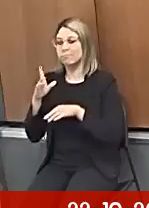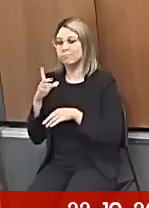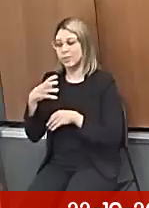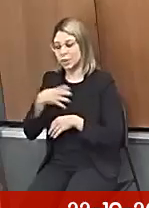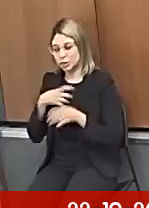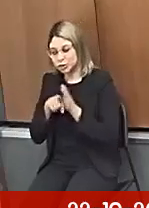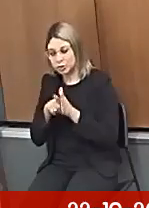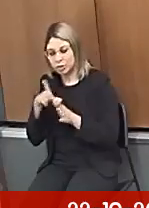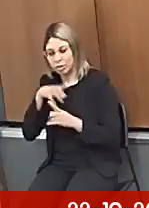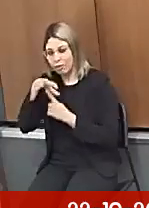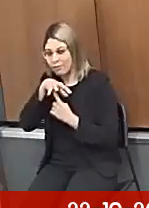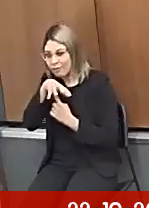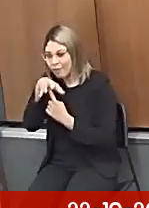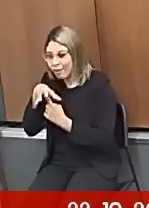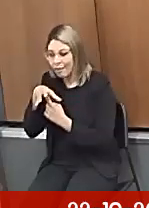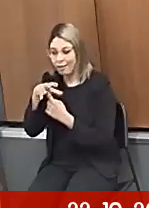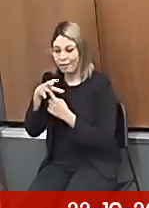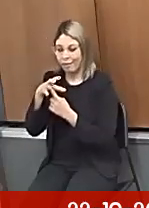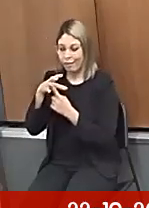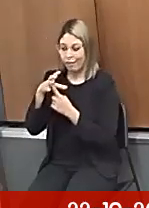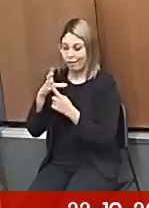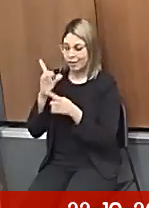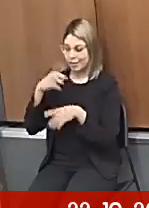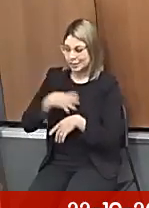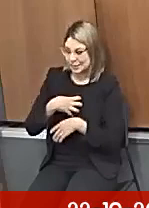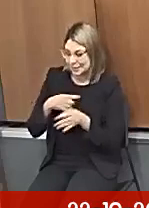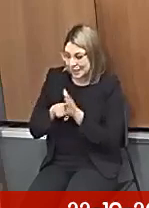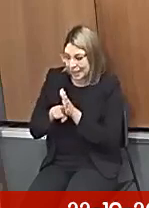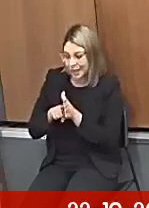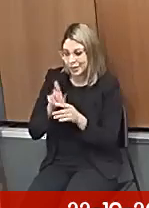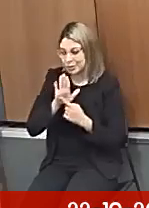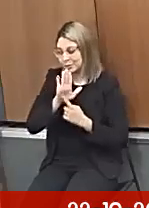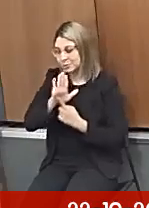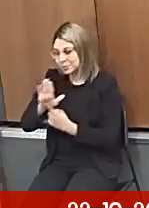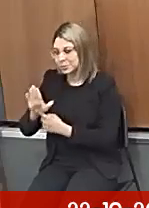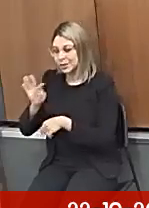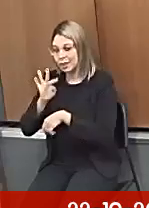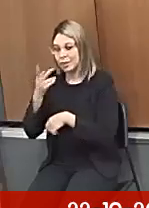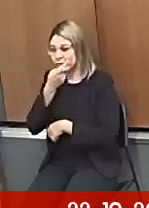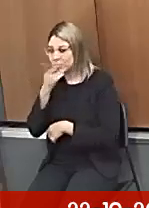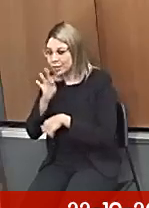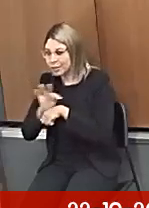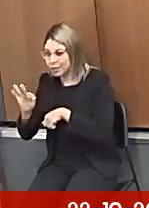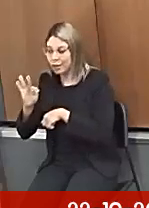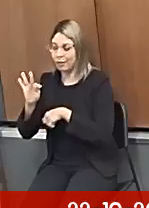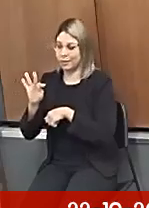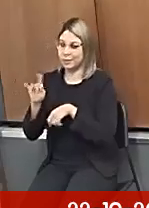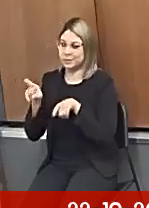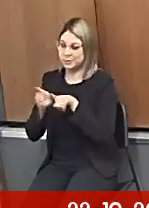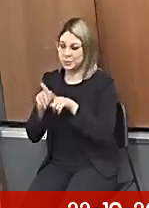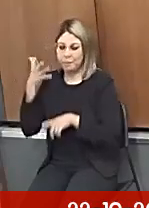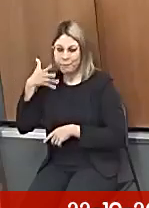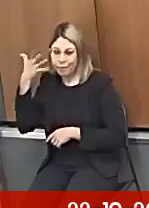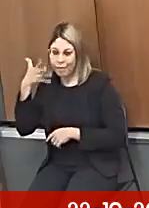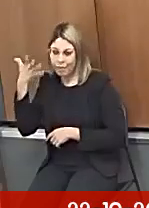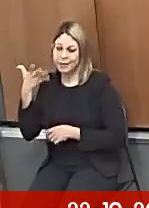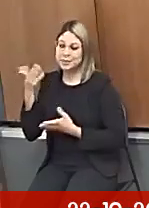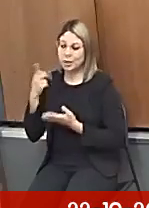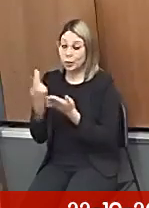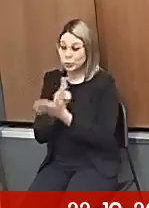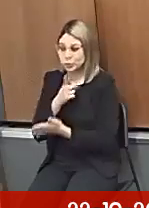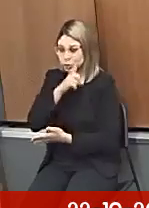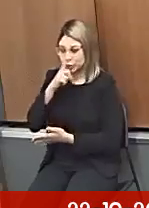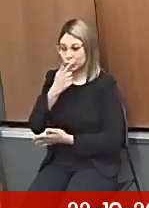como feiras de ciências, exposições, visitas técnicas, painéis, workshops, que devem acontecer entre os